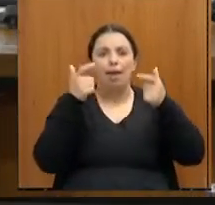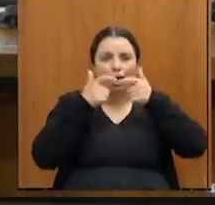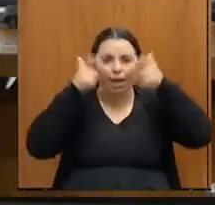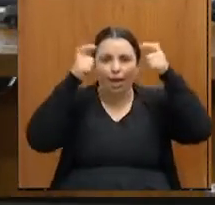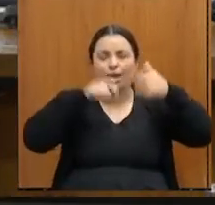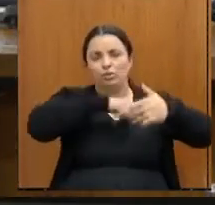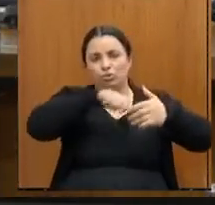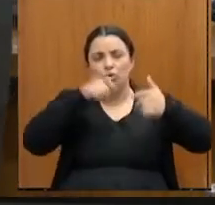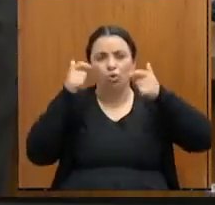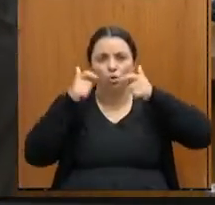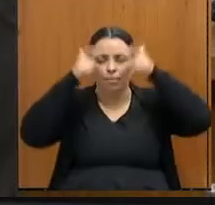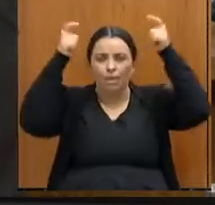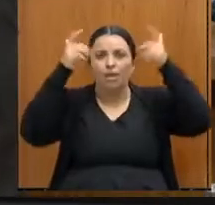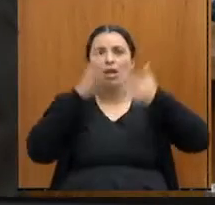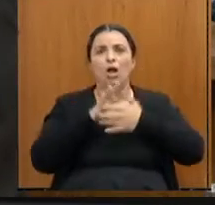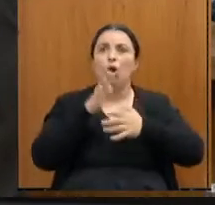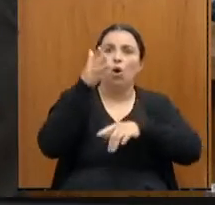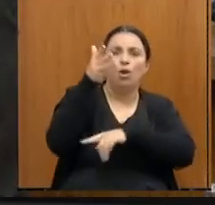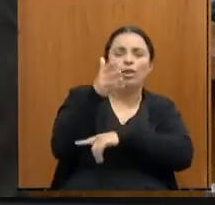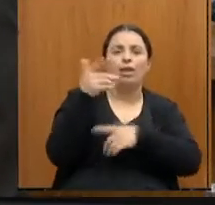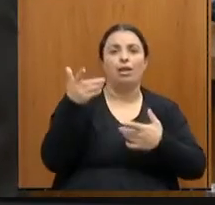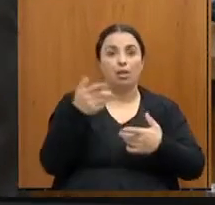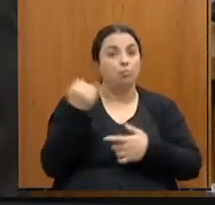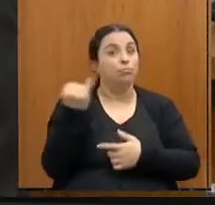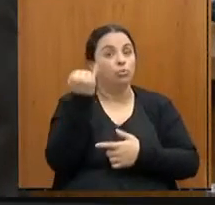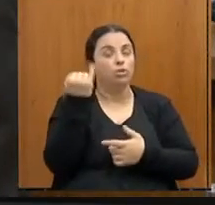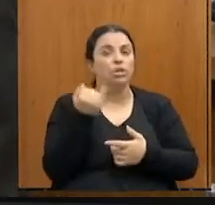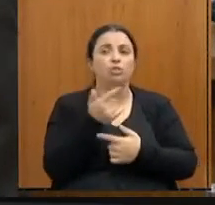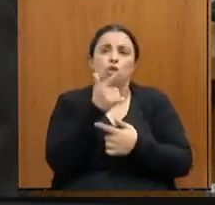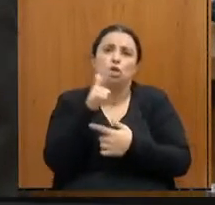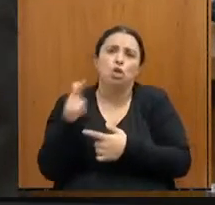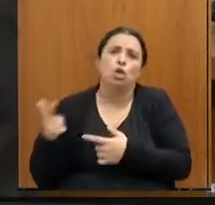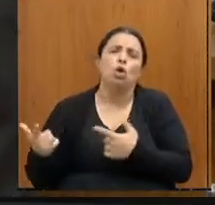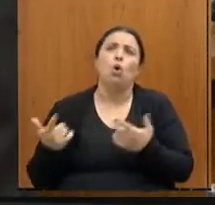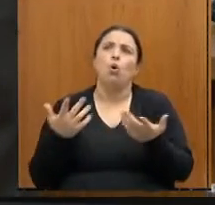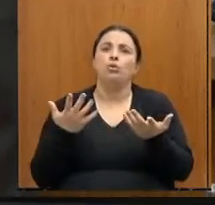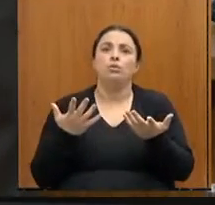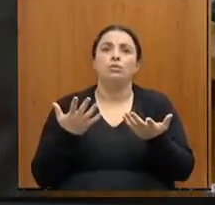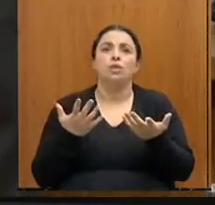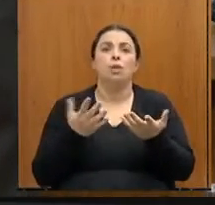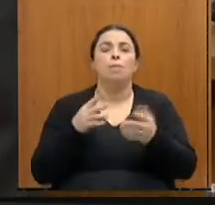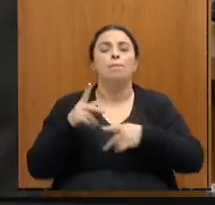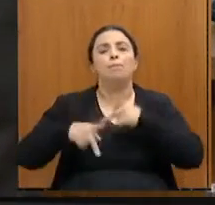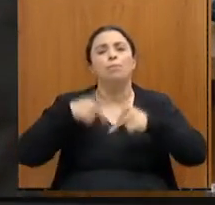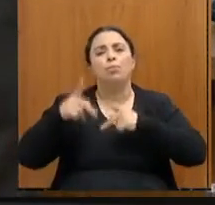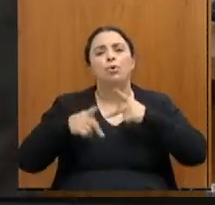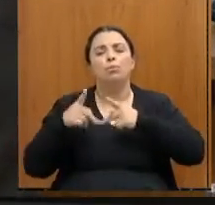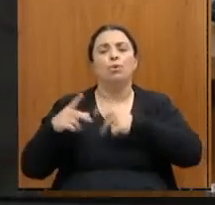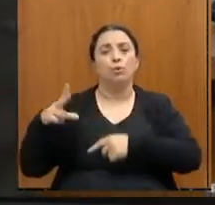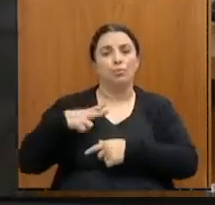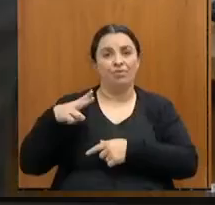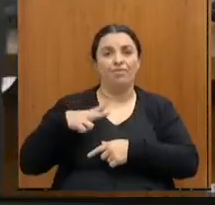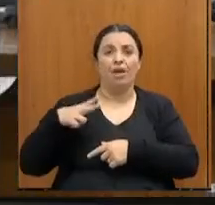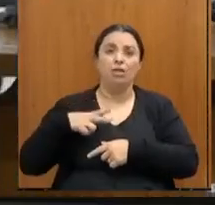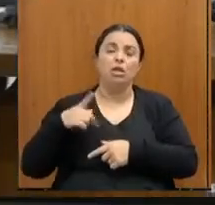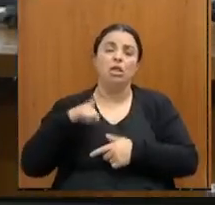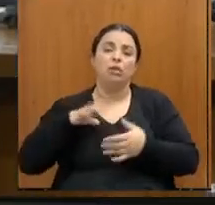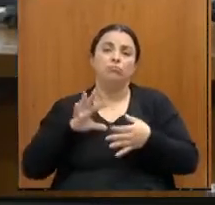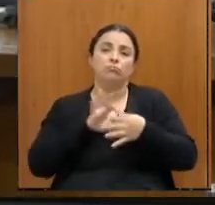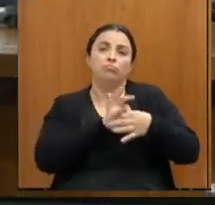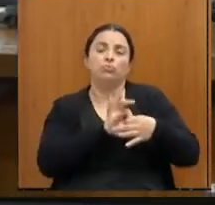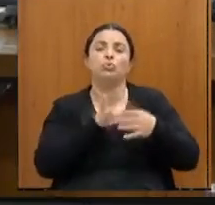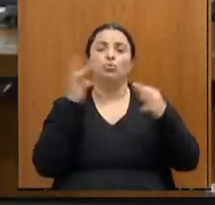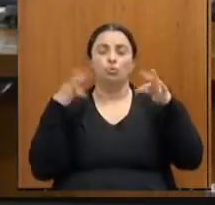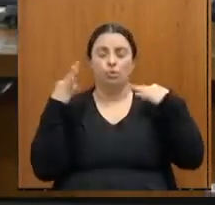e dentre outros equipamentos públicos e privados que envolvam o setor de turismo é um